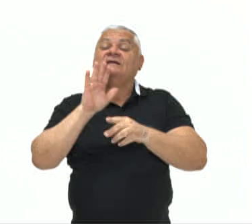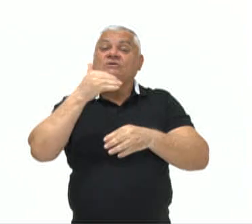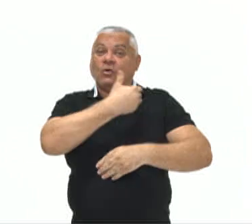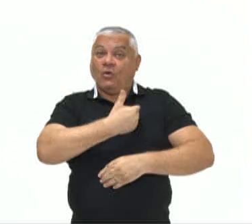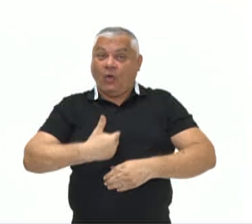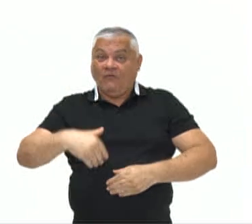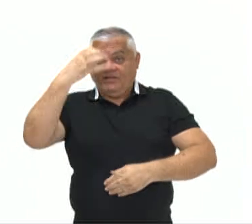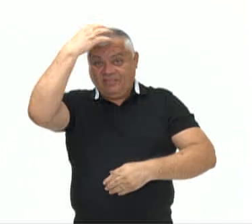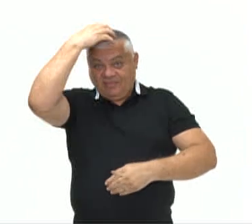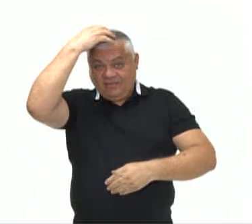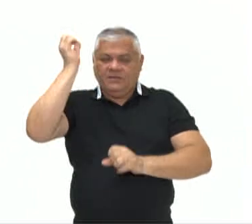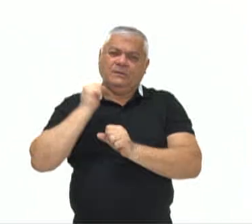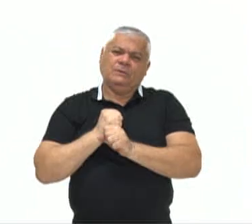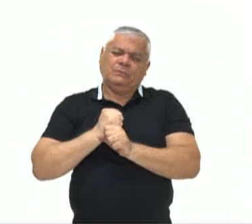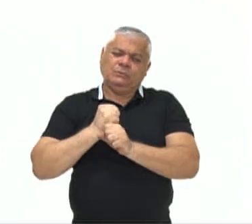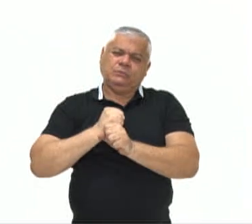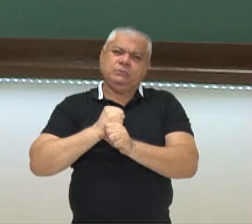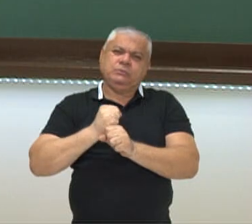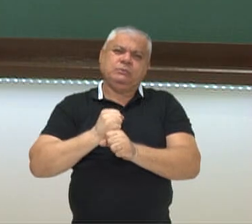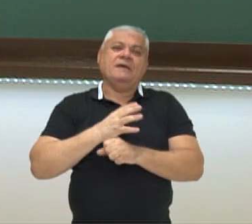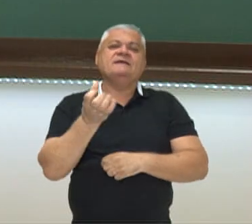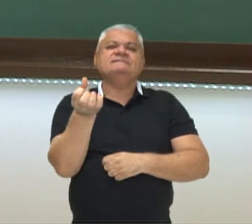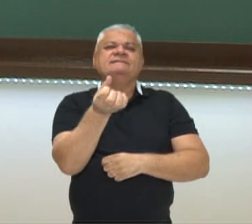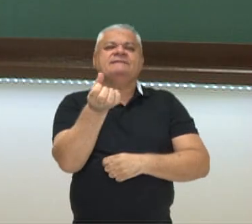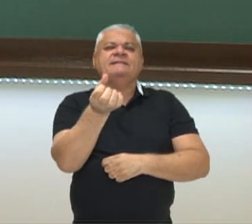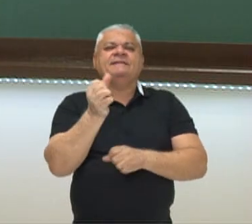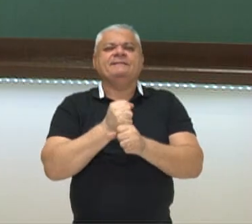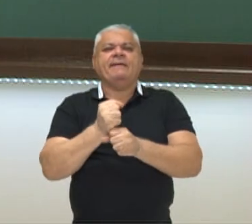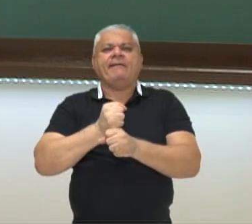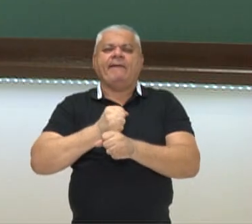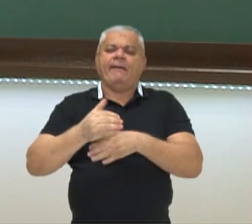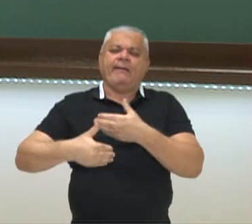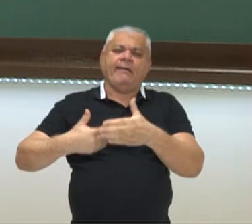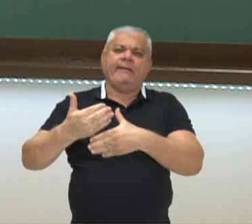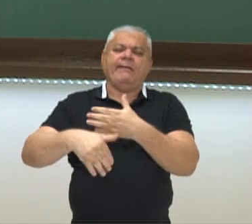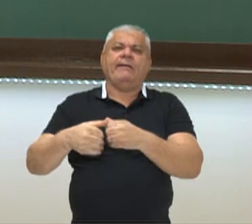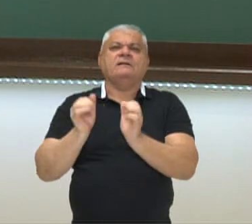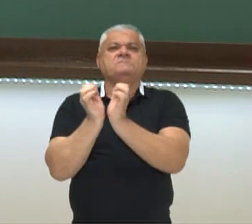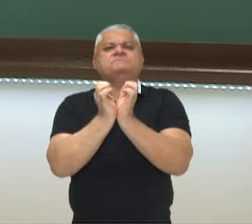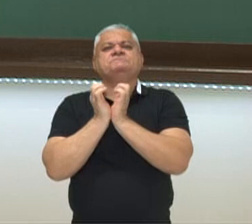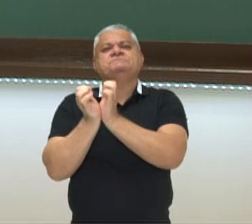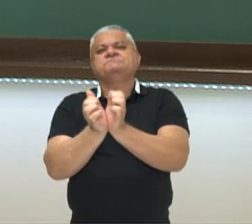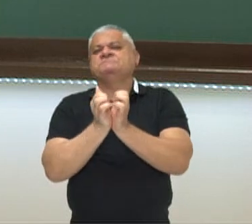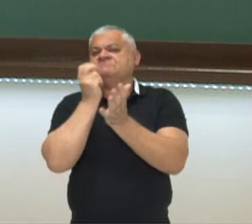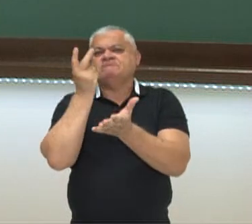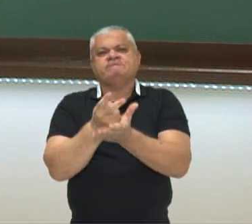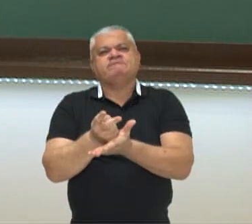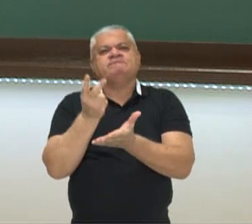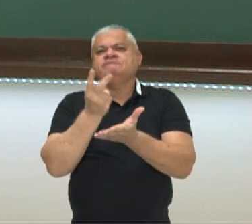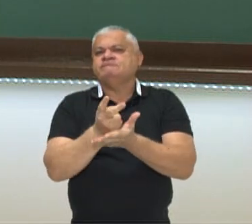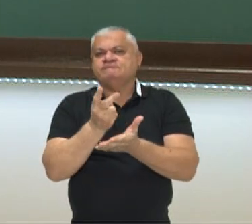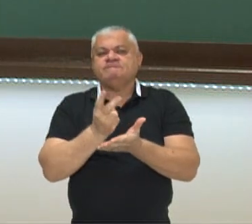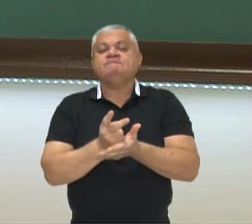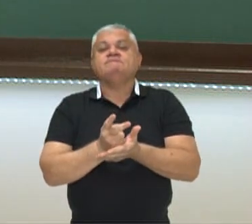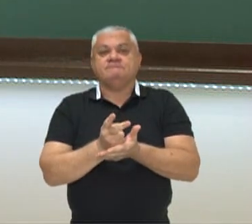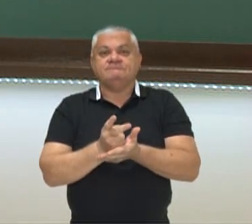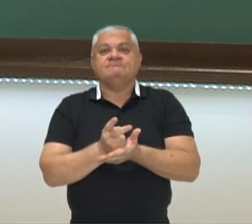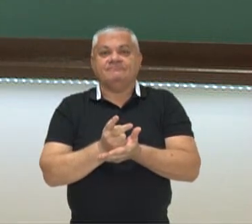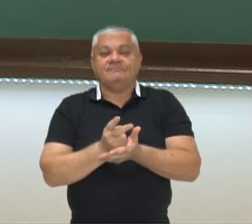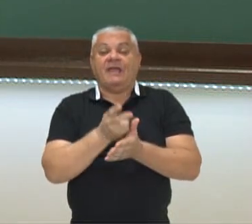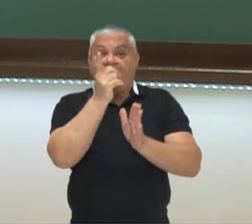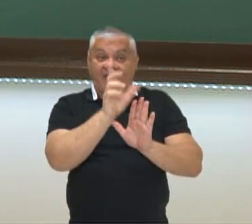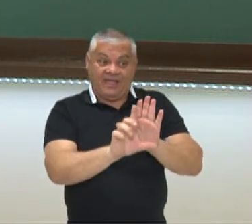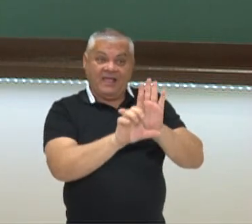a escravidão. O Brasil sempre foi um Estado escravocrata, pessoal. E mesmo após a Lei